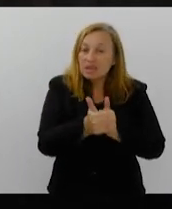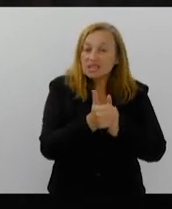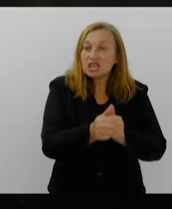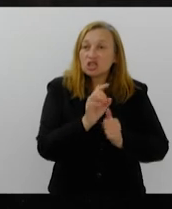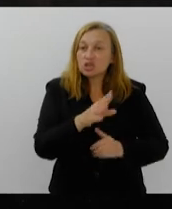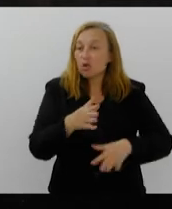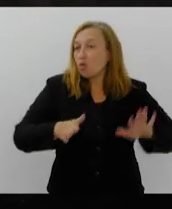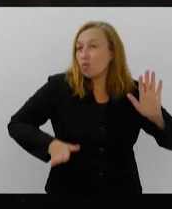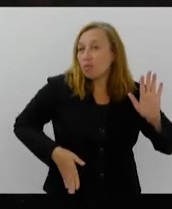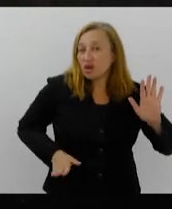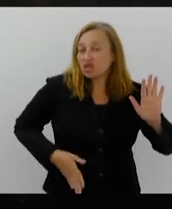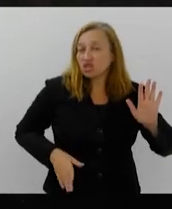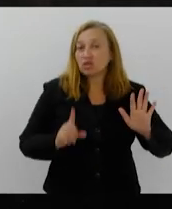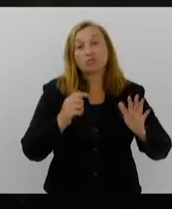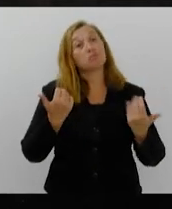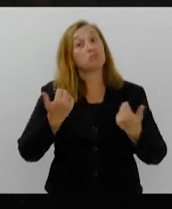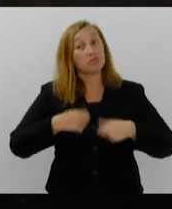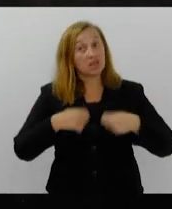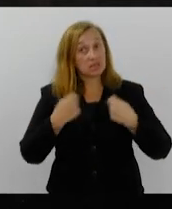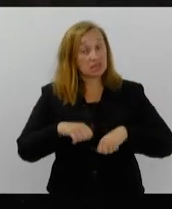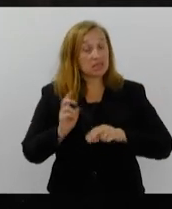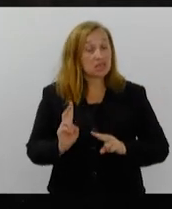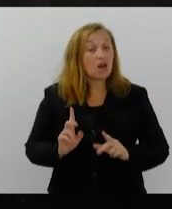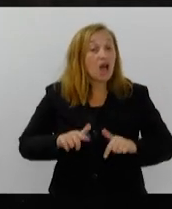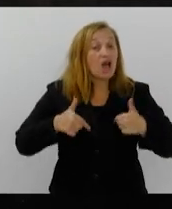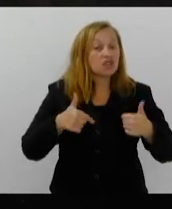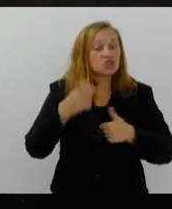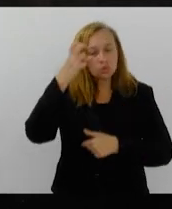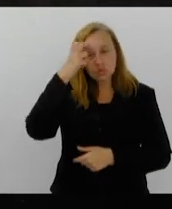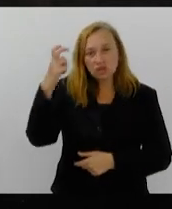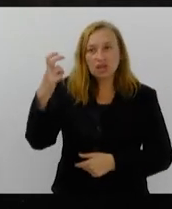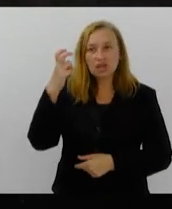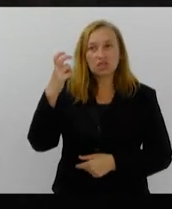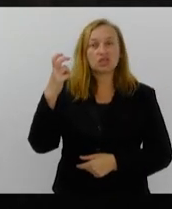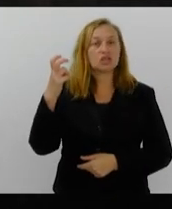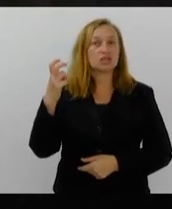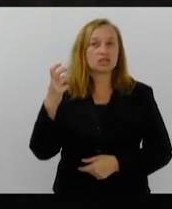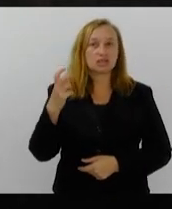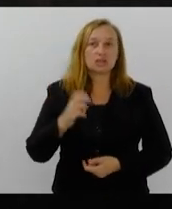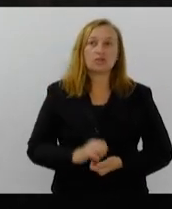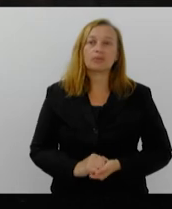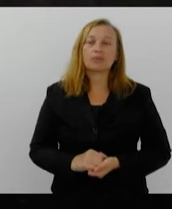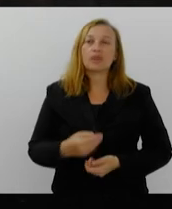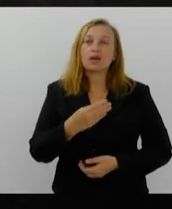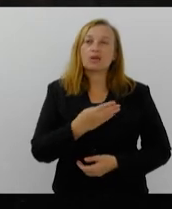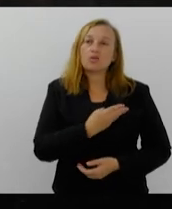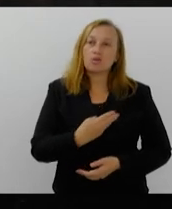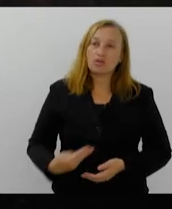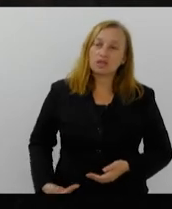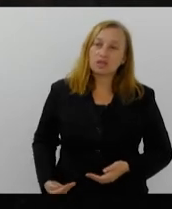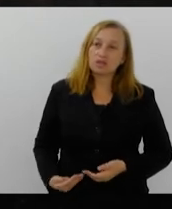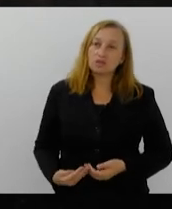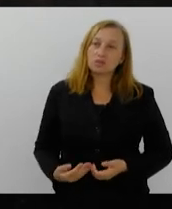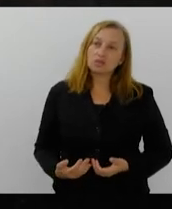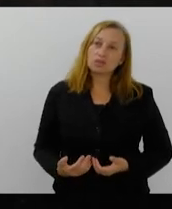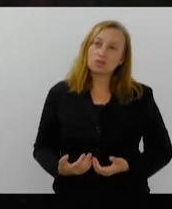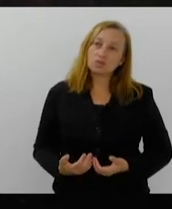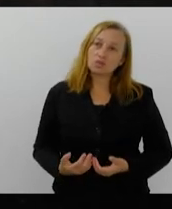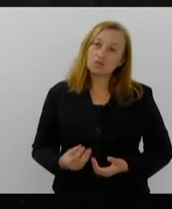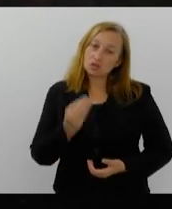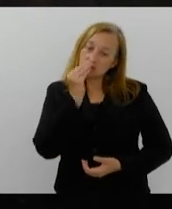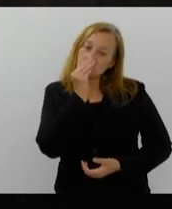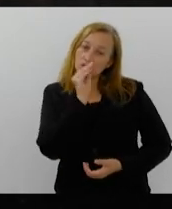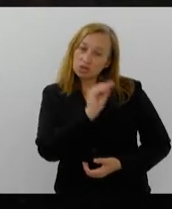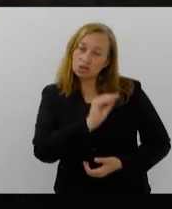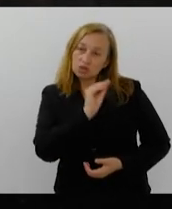esse bem embora. É preciso agir com inteligência, inteligência que o governador, inclusive, ignora no nosso